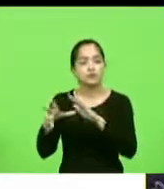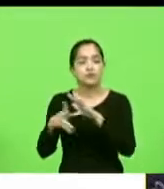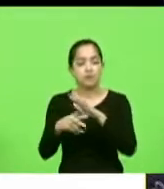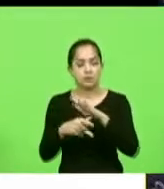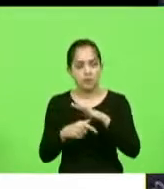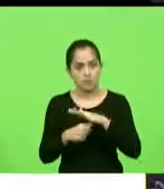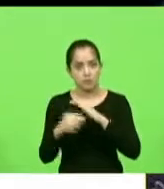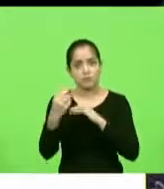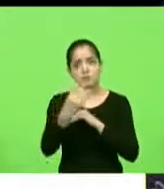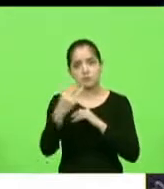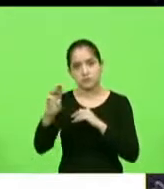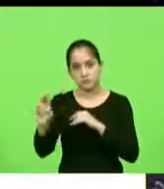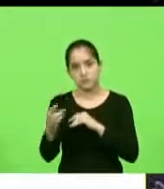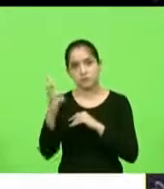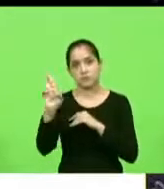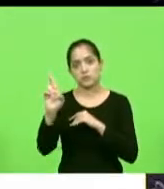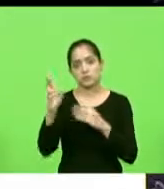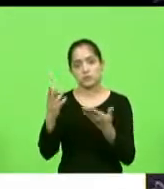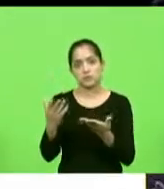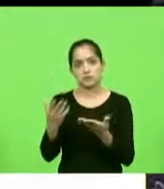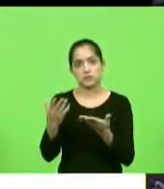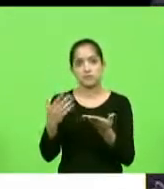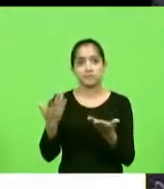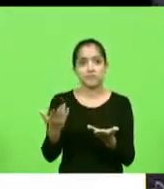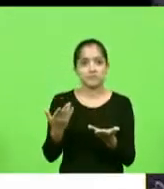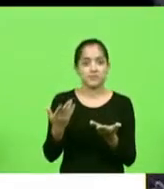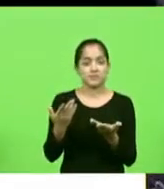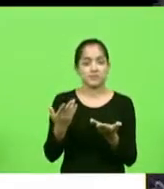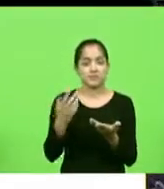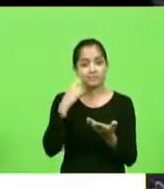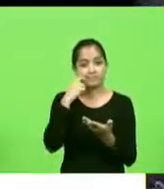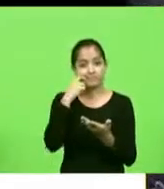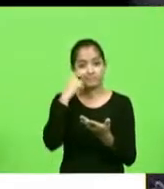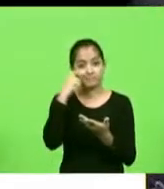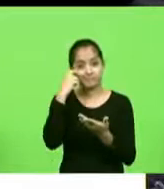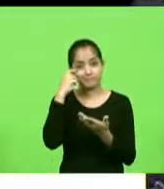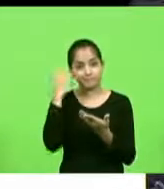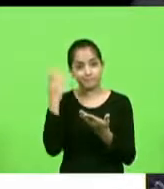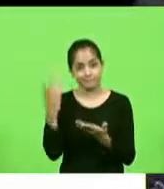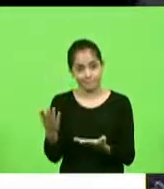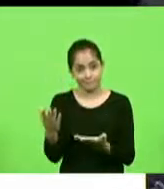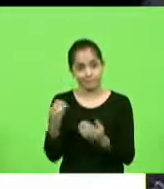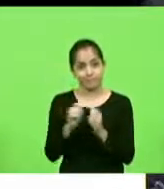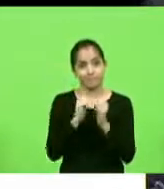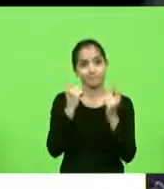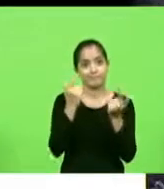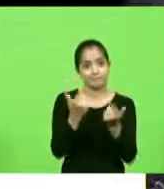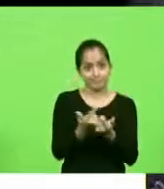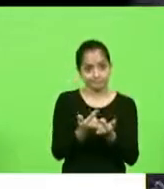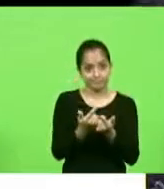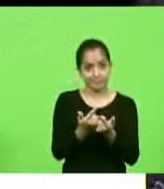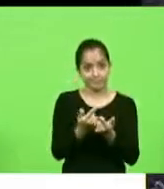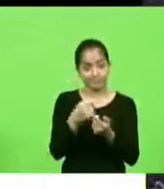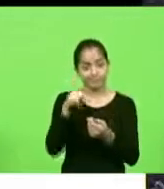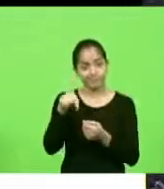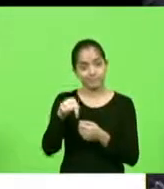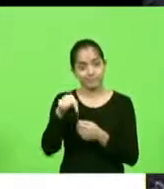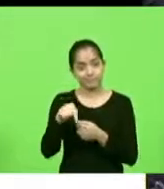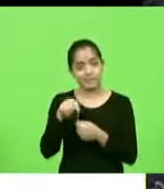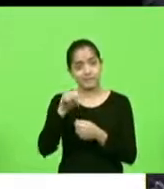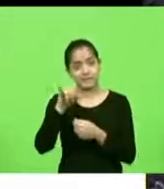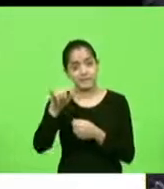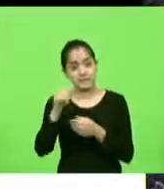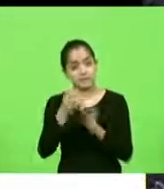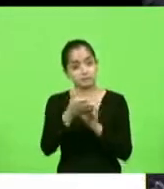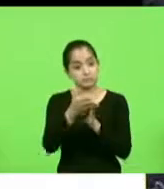33 milhões de reais. Então, olha o vexame que pode passar a Assembleia Legislativa batendo palma